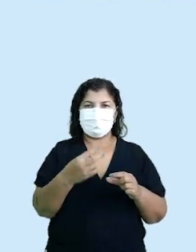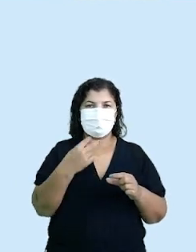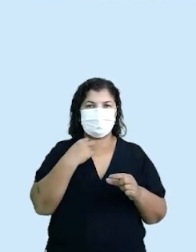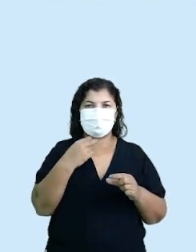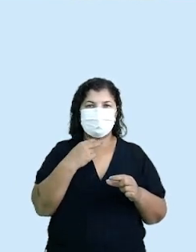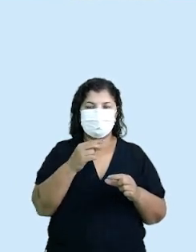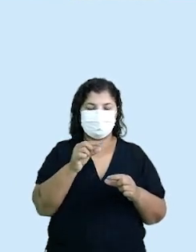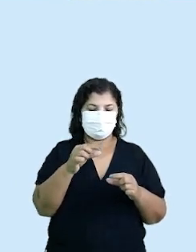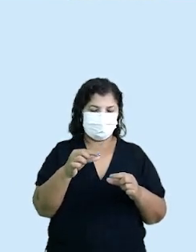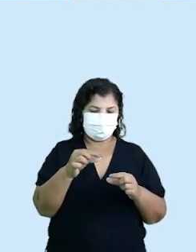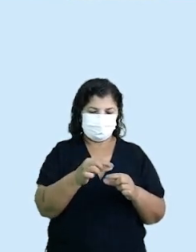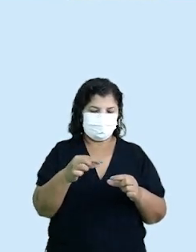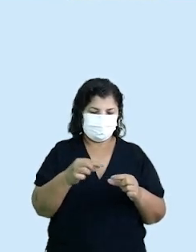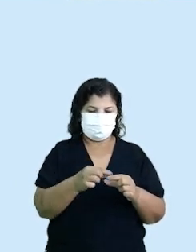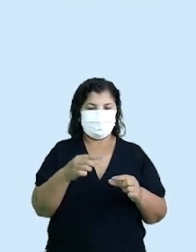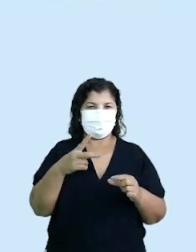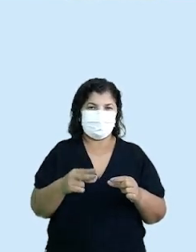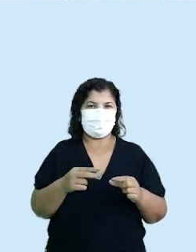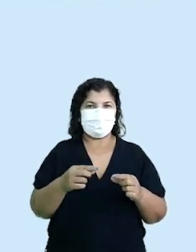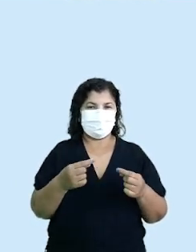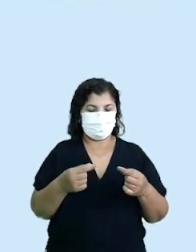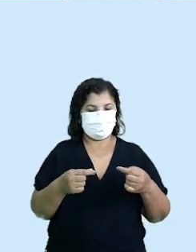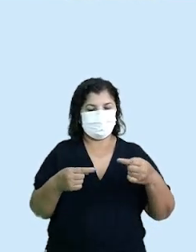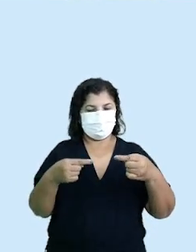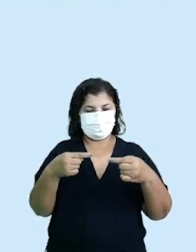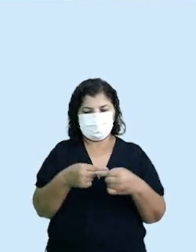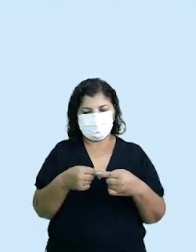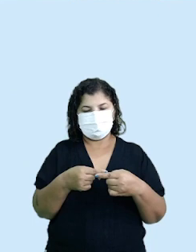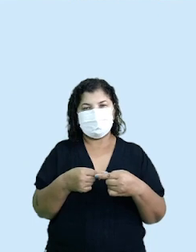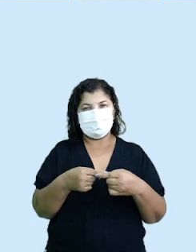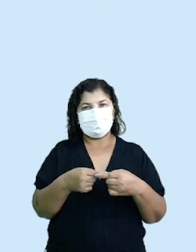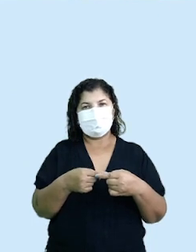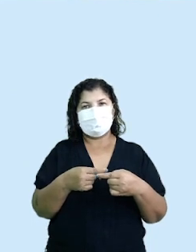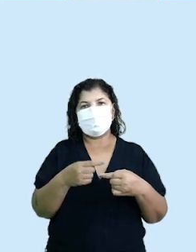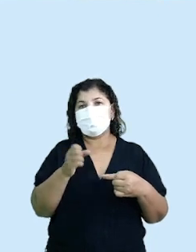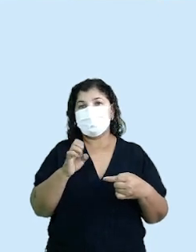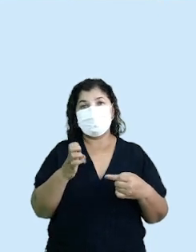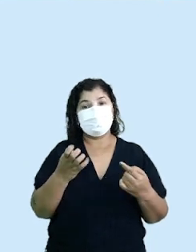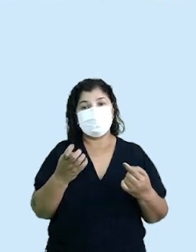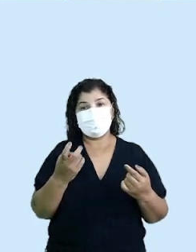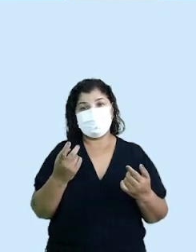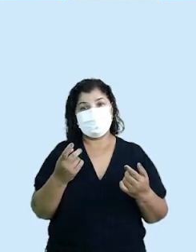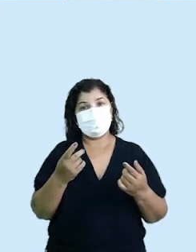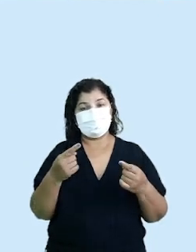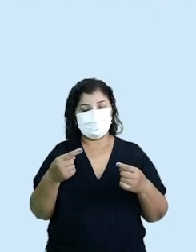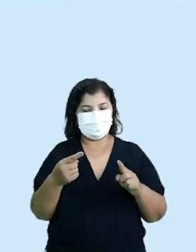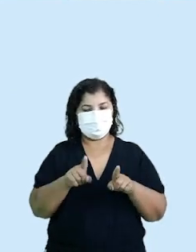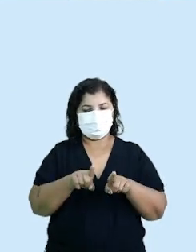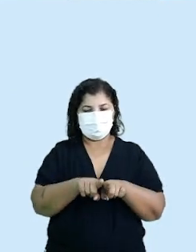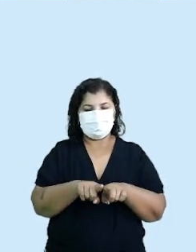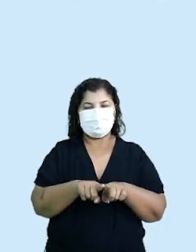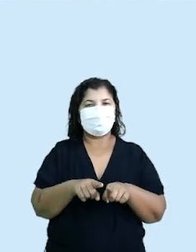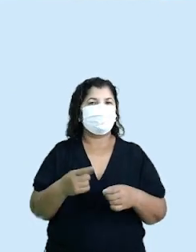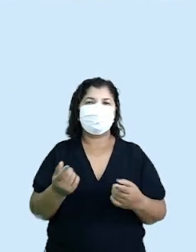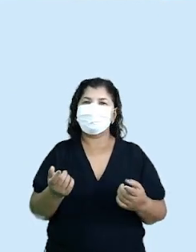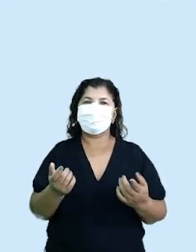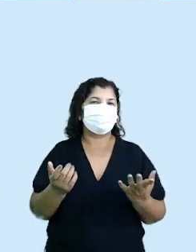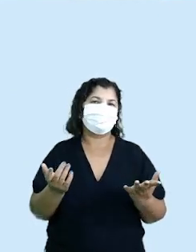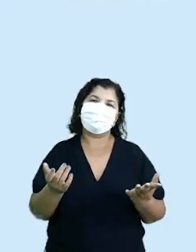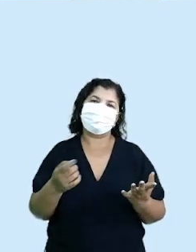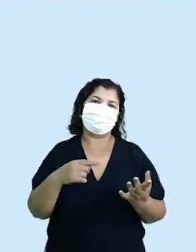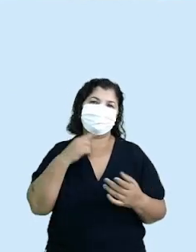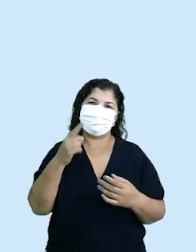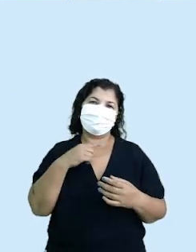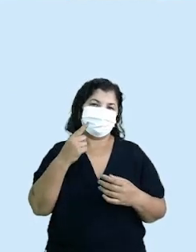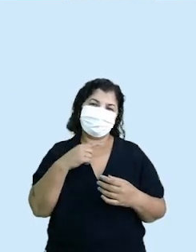que colocar ela na direção correta, né? Porque se você não fizer assim, a eletricidade será forçada no